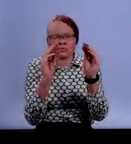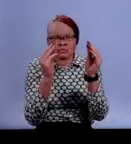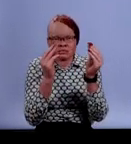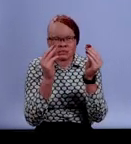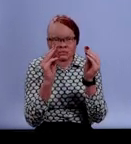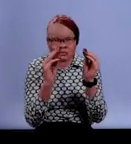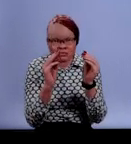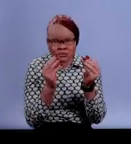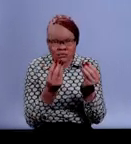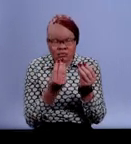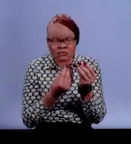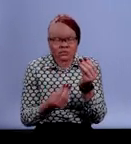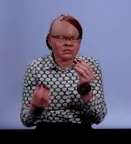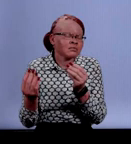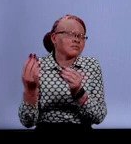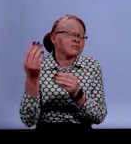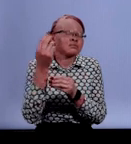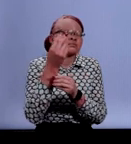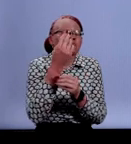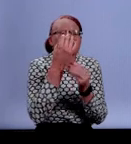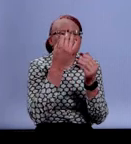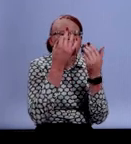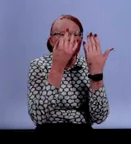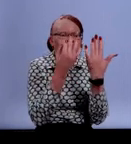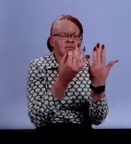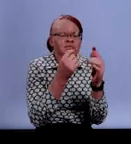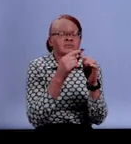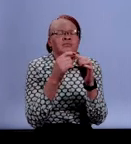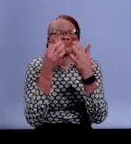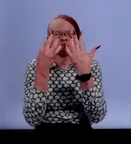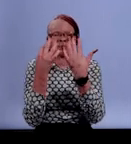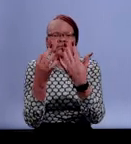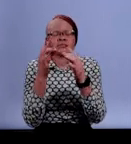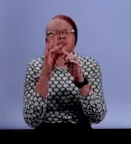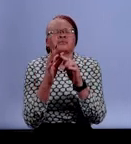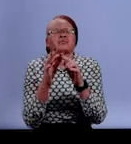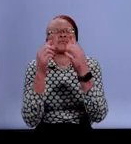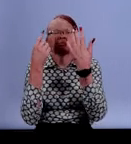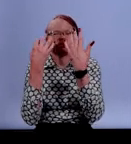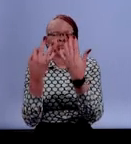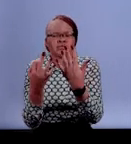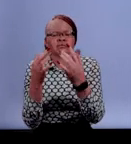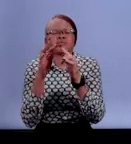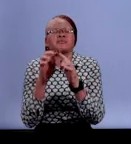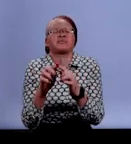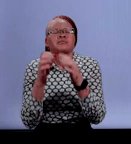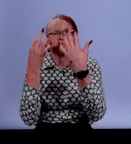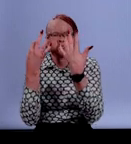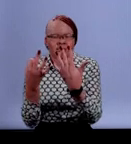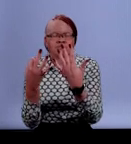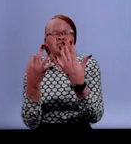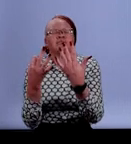potência Aline A há 8 x 8 x 8 x